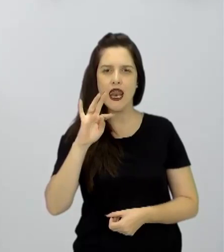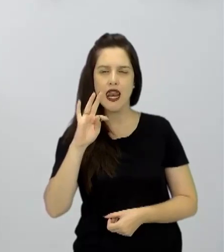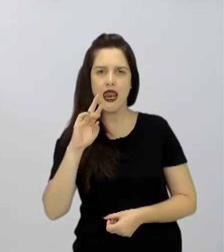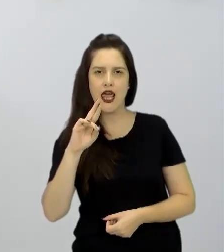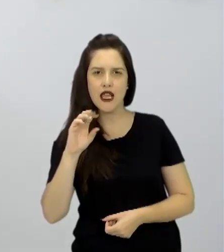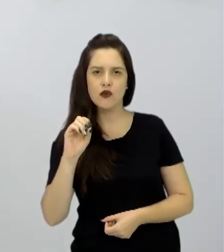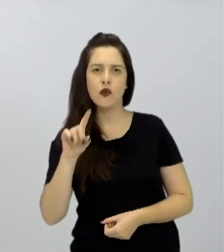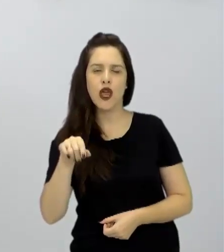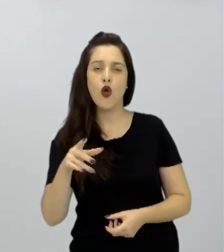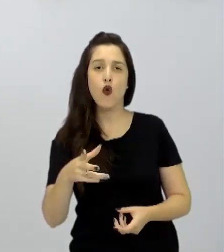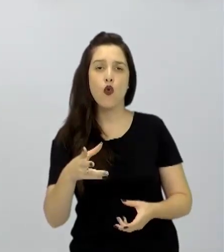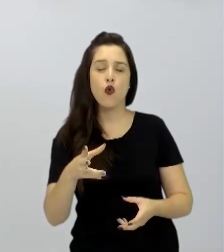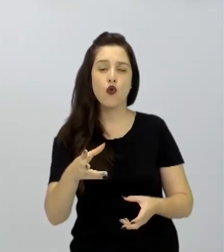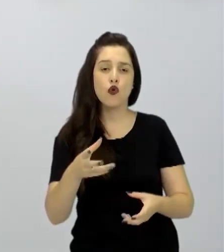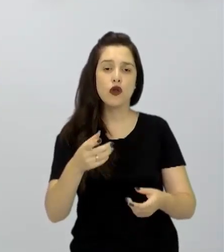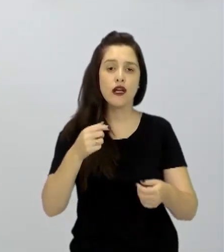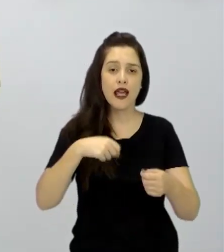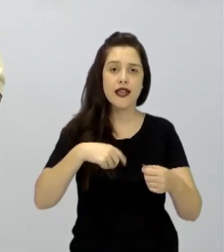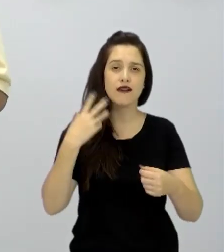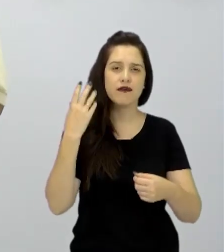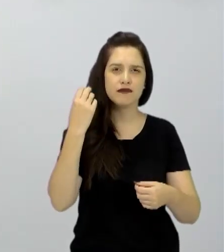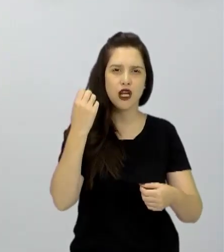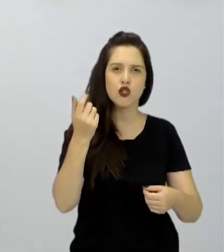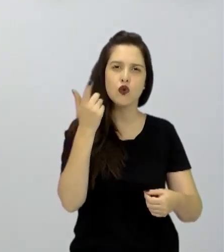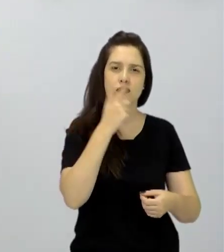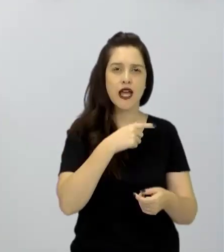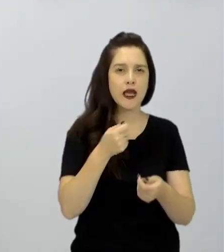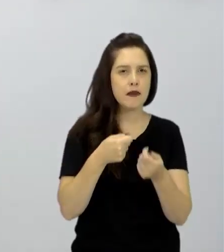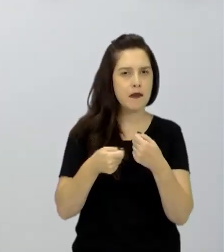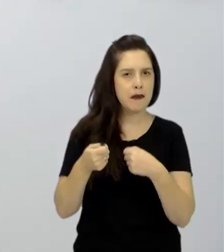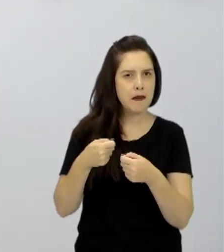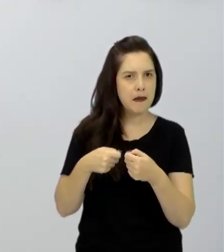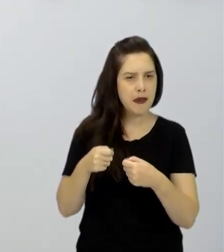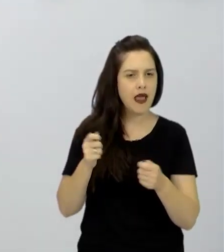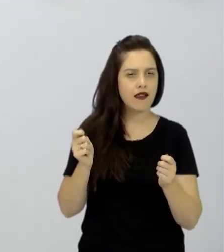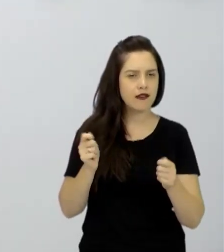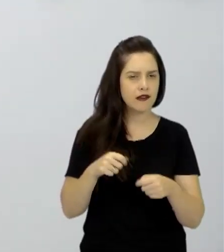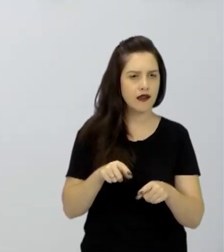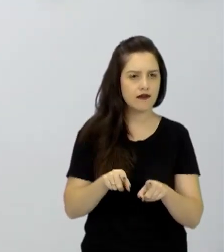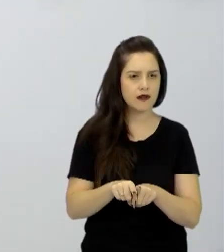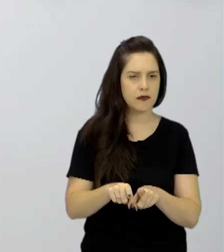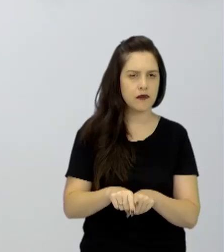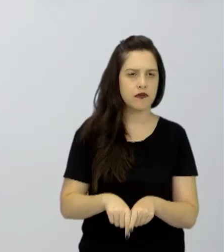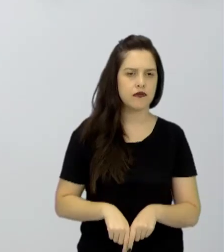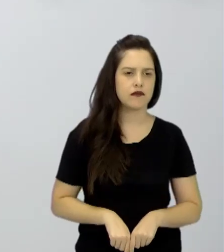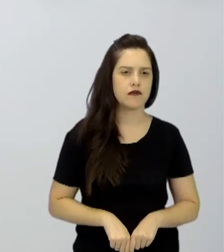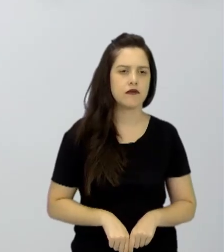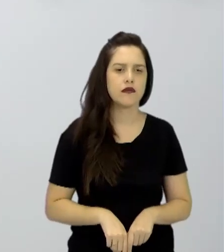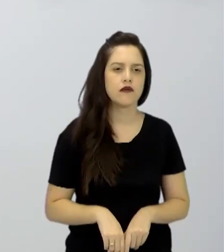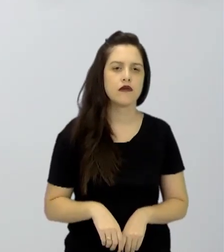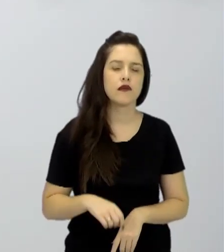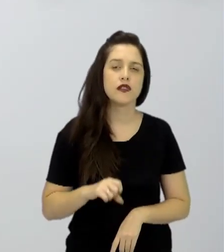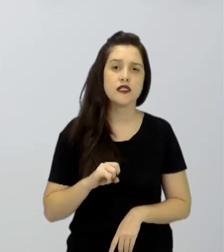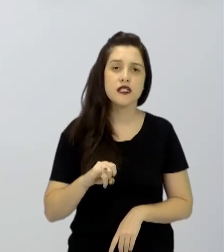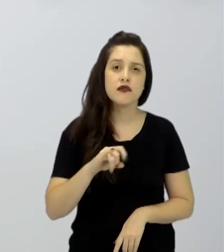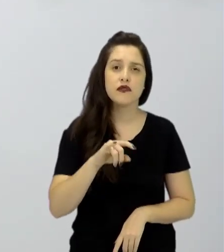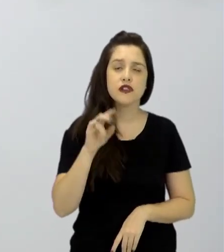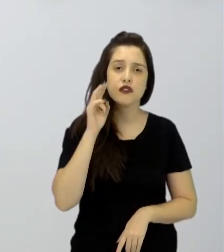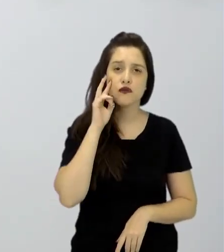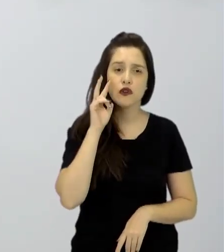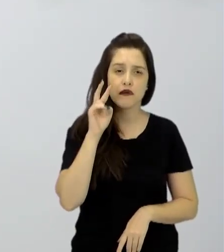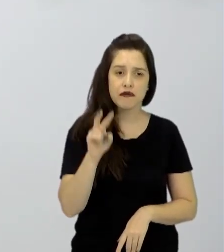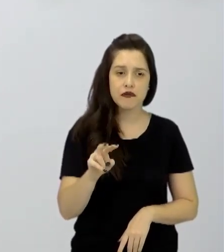faz durante essa viagem. Tudo bem? Então, aqui, se vocês forem ver,